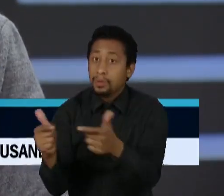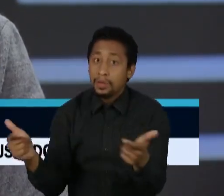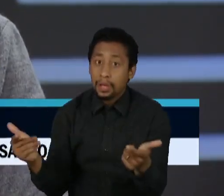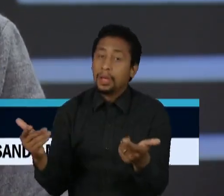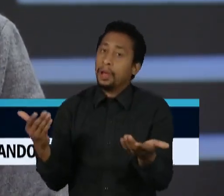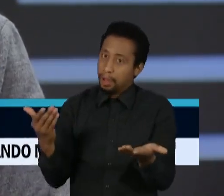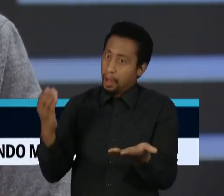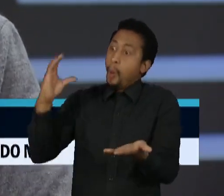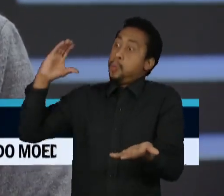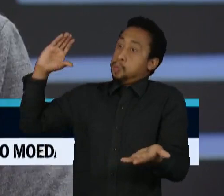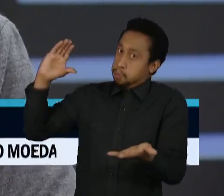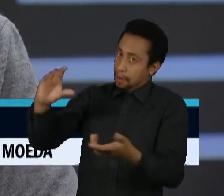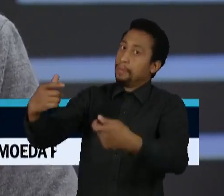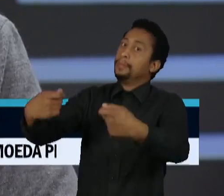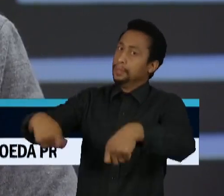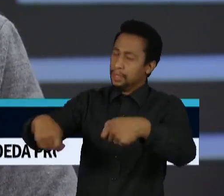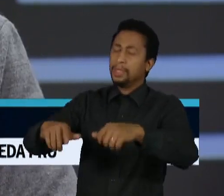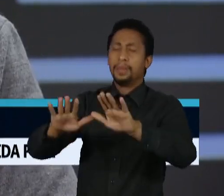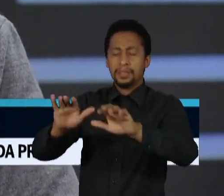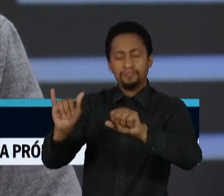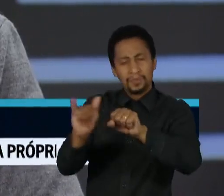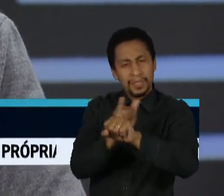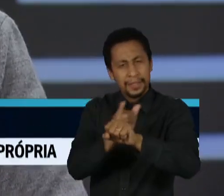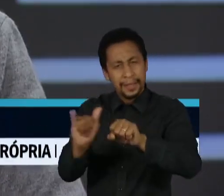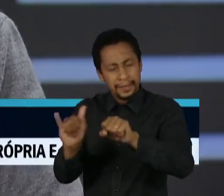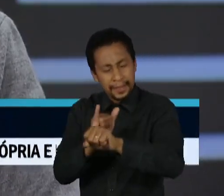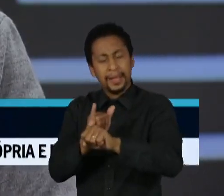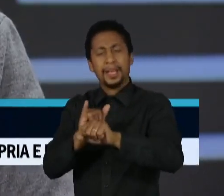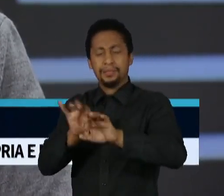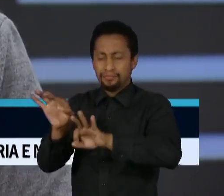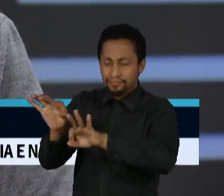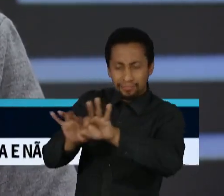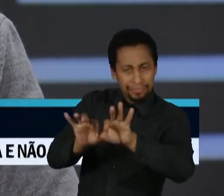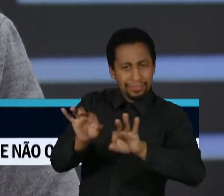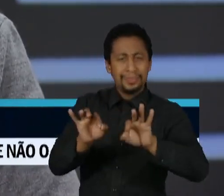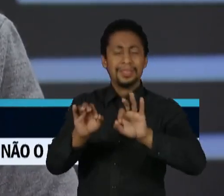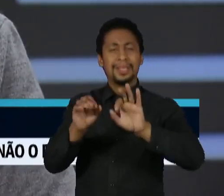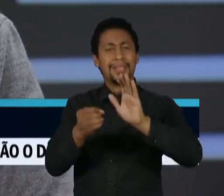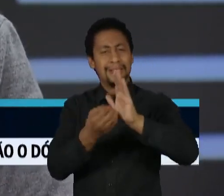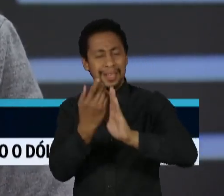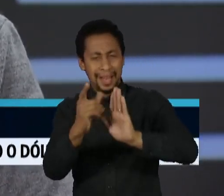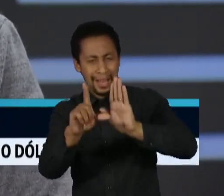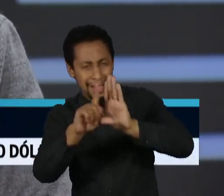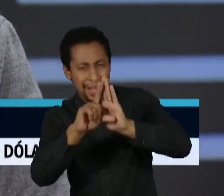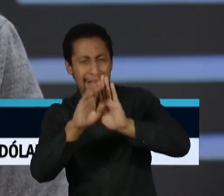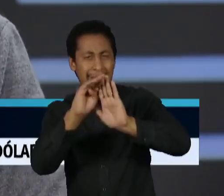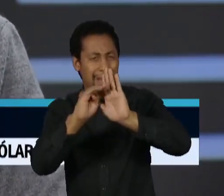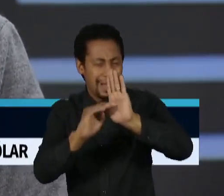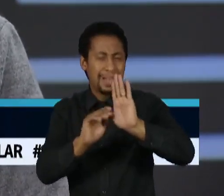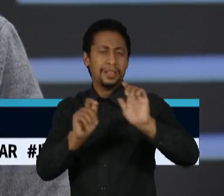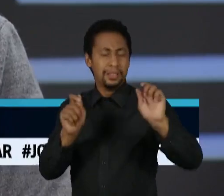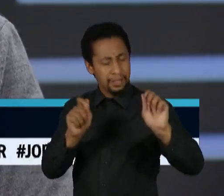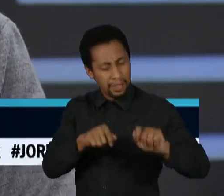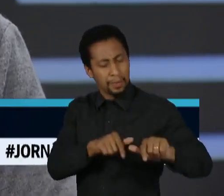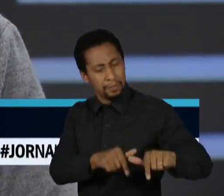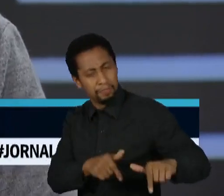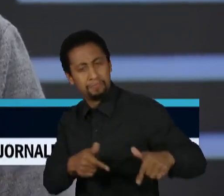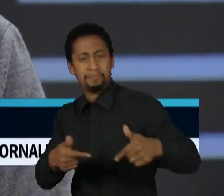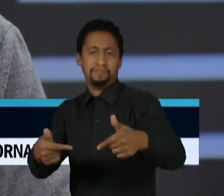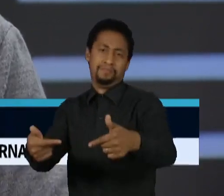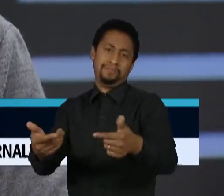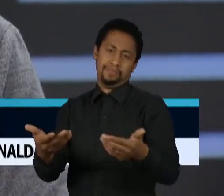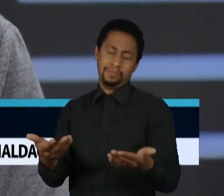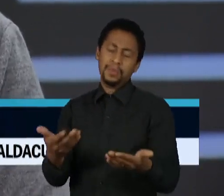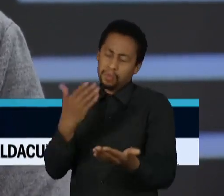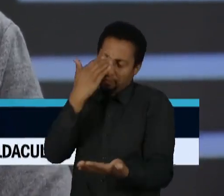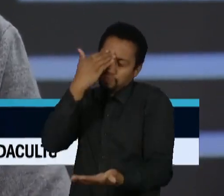existe a possibilidade de desenhar e executar políticas públicas que consigam dar conta desse desafio eu